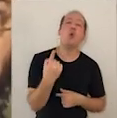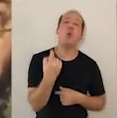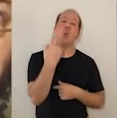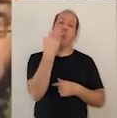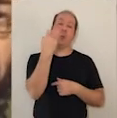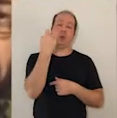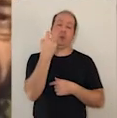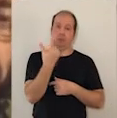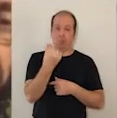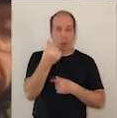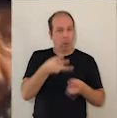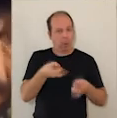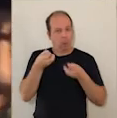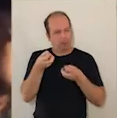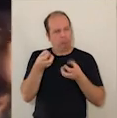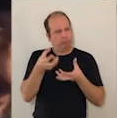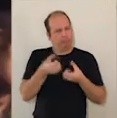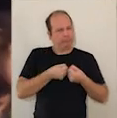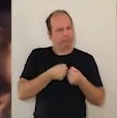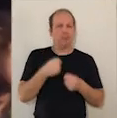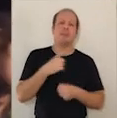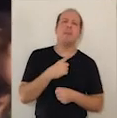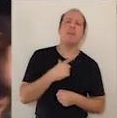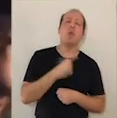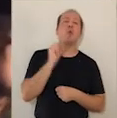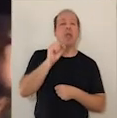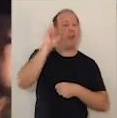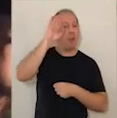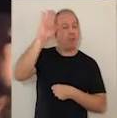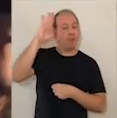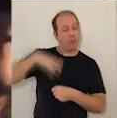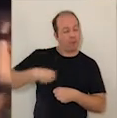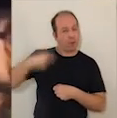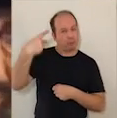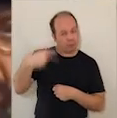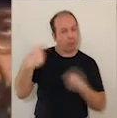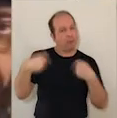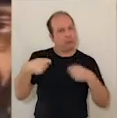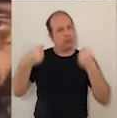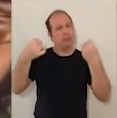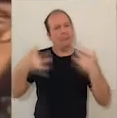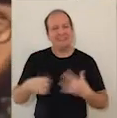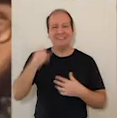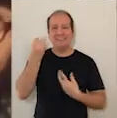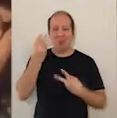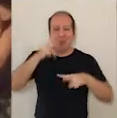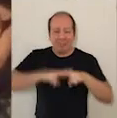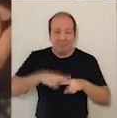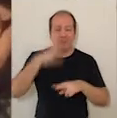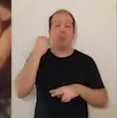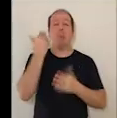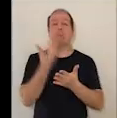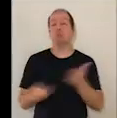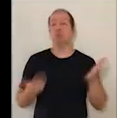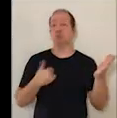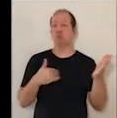se preocupe. É contra o seu filho que o senhor precisa depor. Se condenarem Volpone, tudo estará perdido. Pense bem